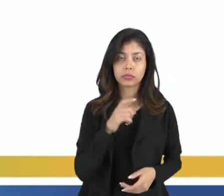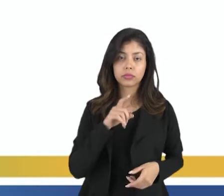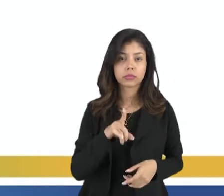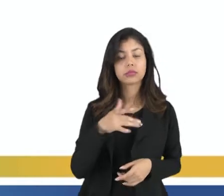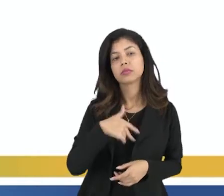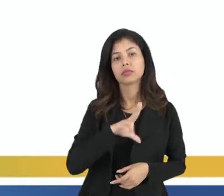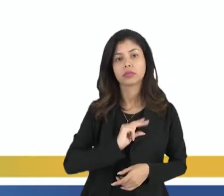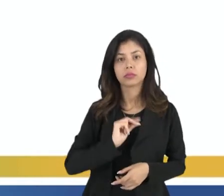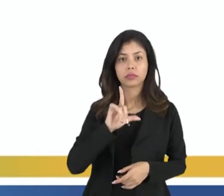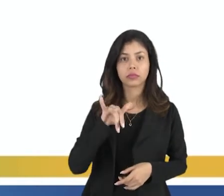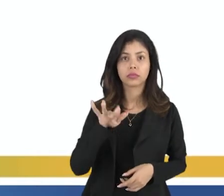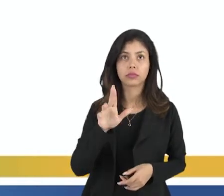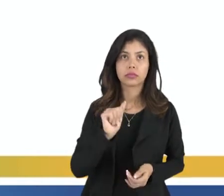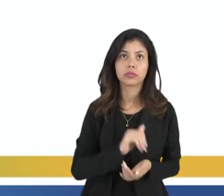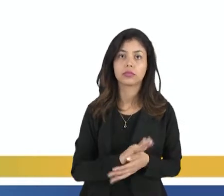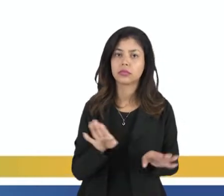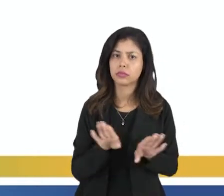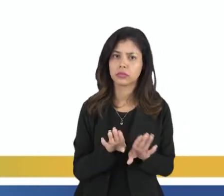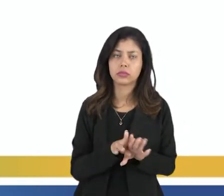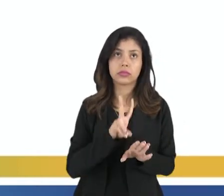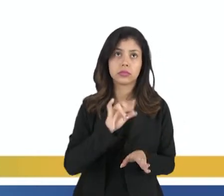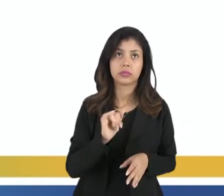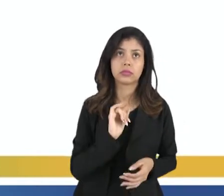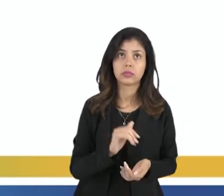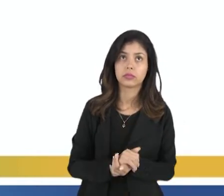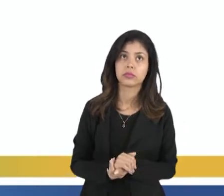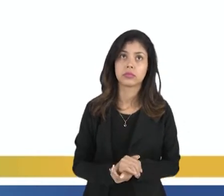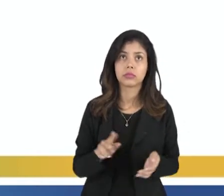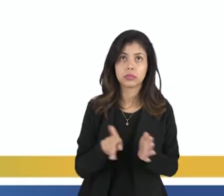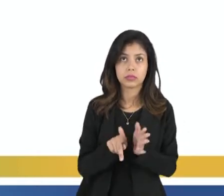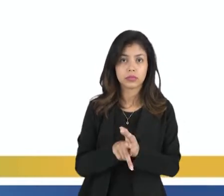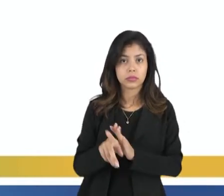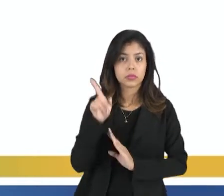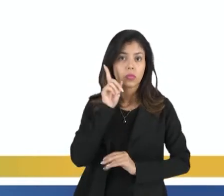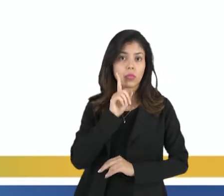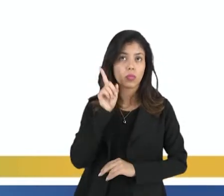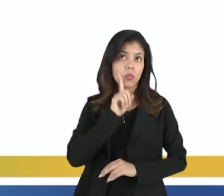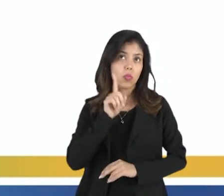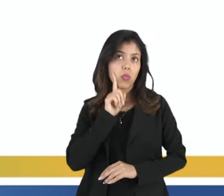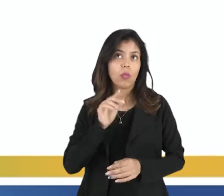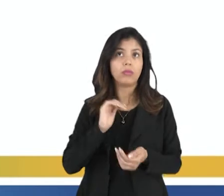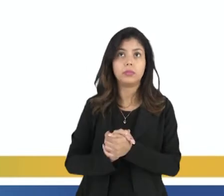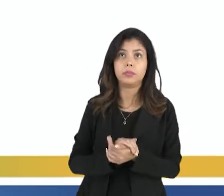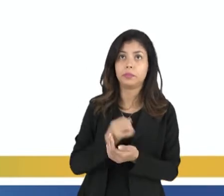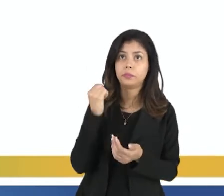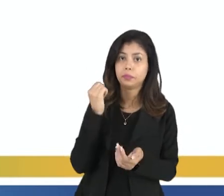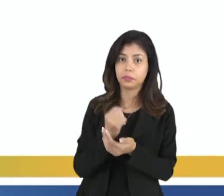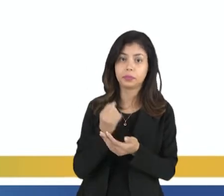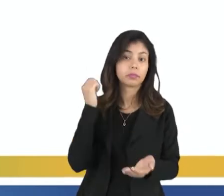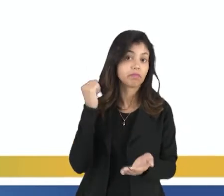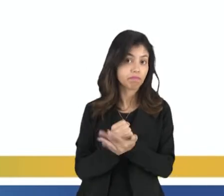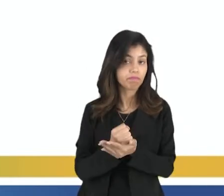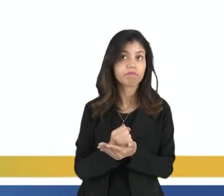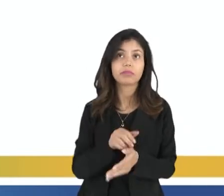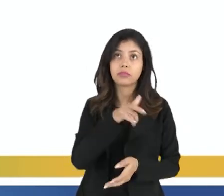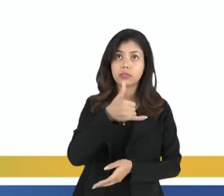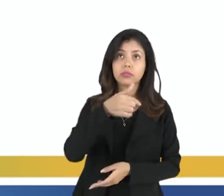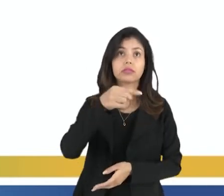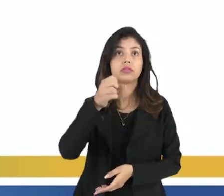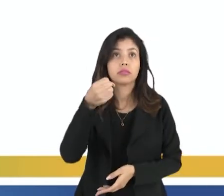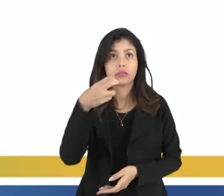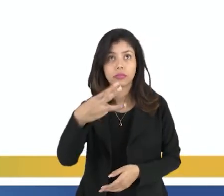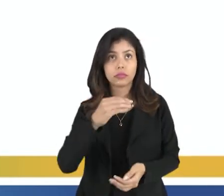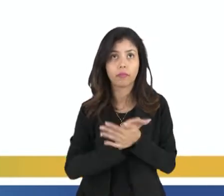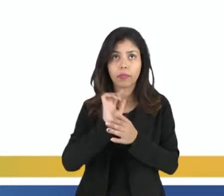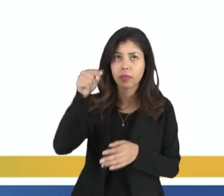tá, pessoal? E também, né, como eu disse, a independência dos Estados Unidos, que vai se concretizar em 1783.